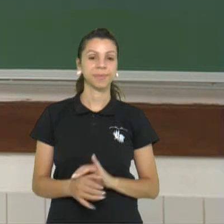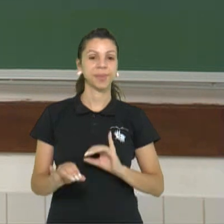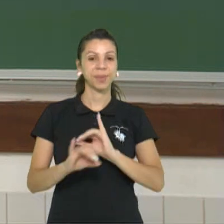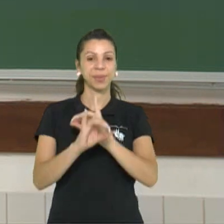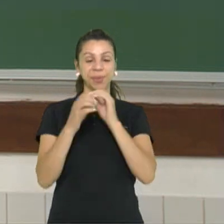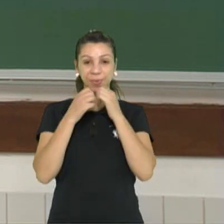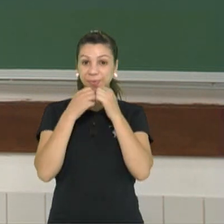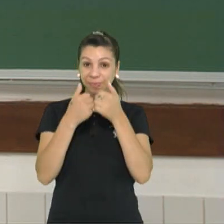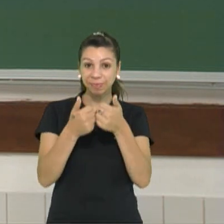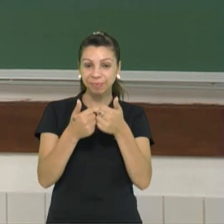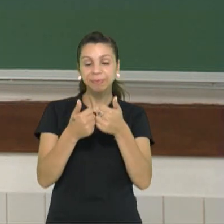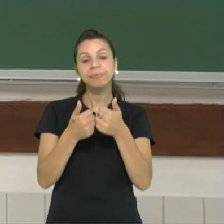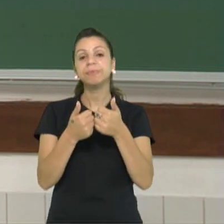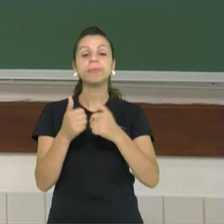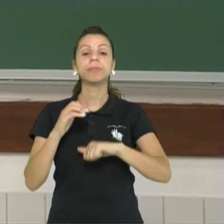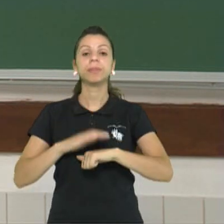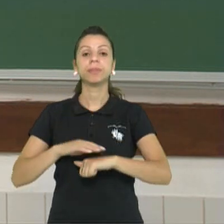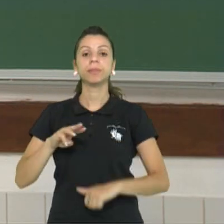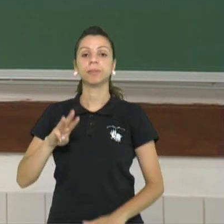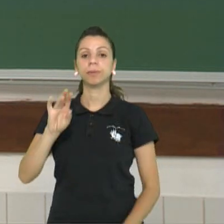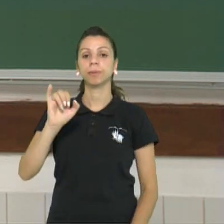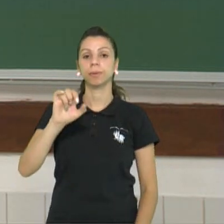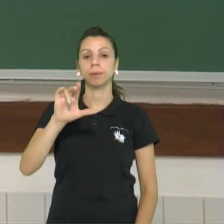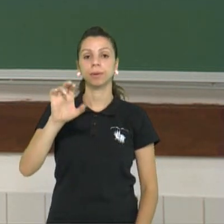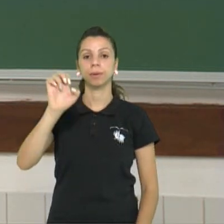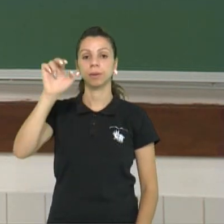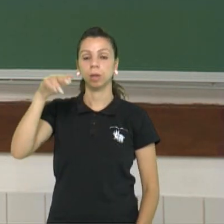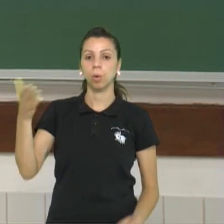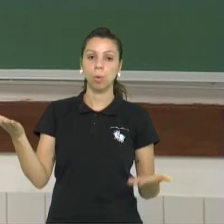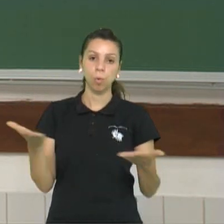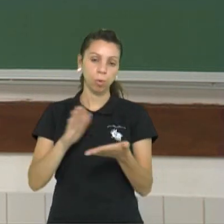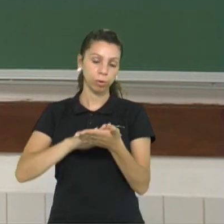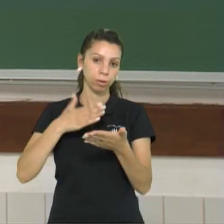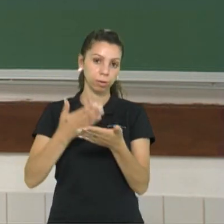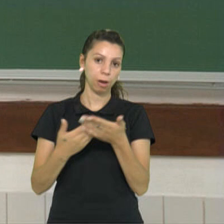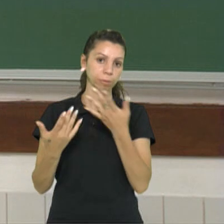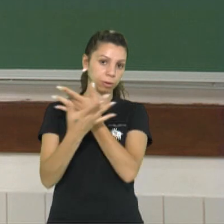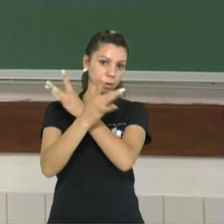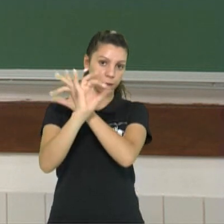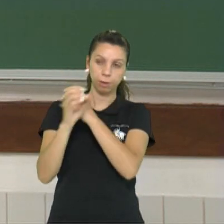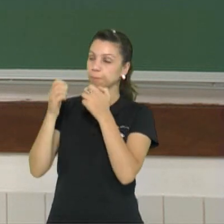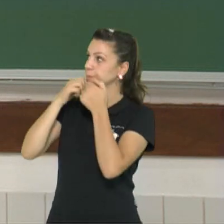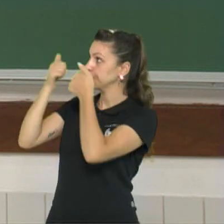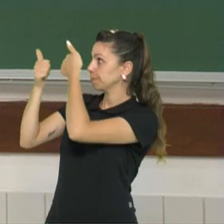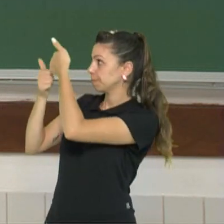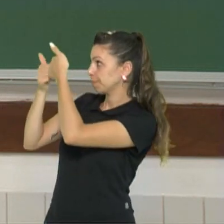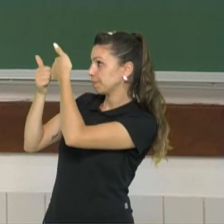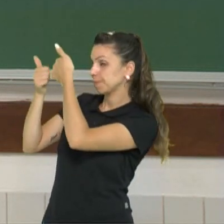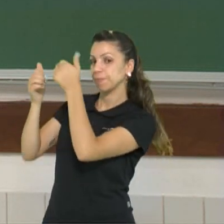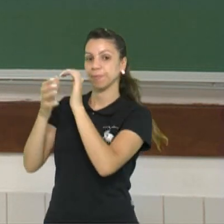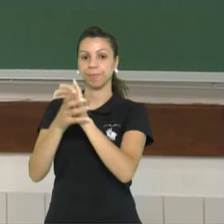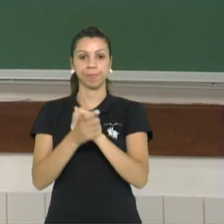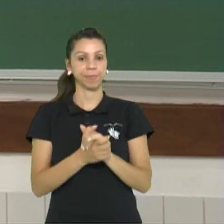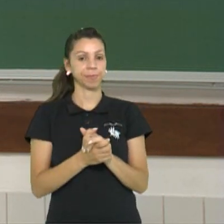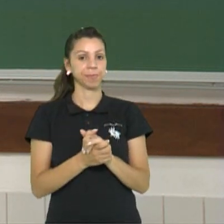Olá, tudo bem? Eu sou o professor William, hoje estamos com a nossa intérprete Elaine. Tudo bem, Elaine?